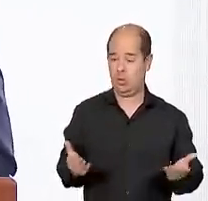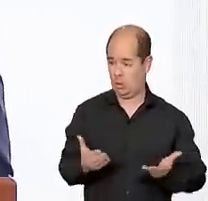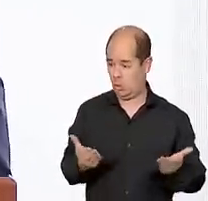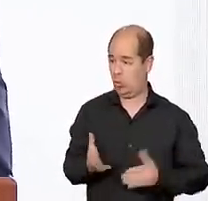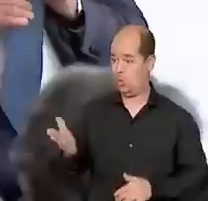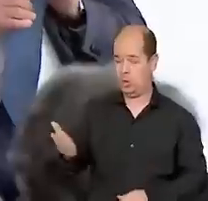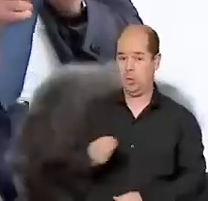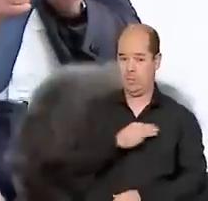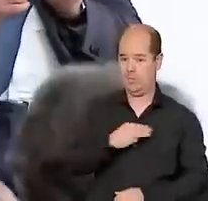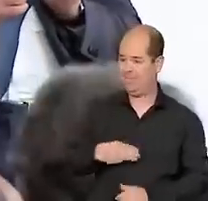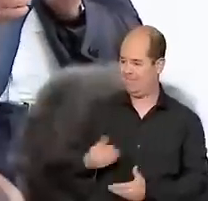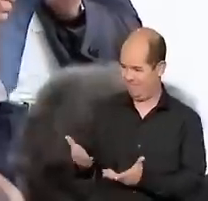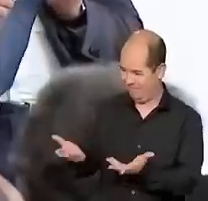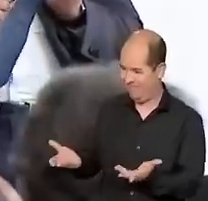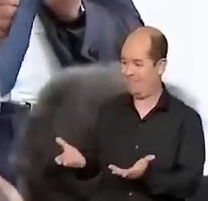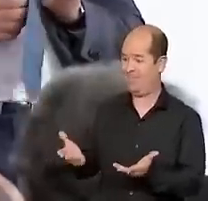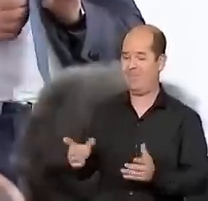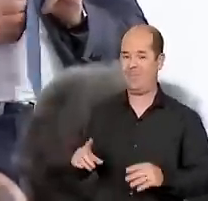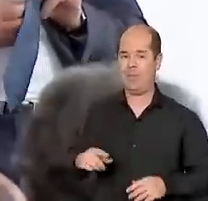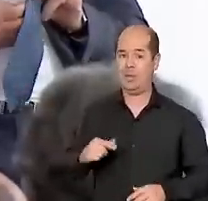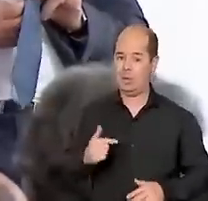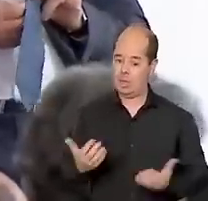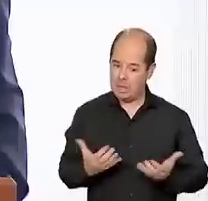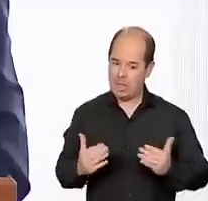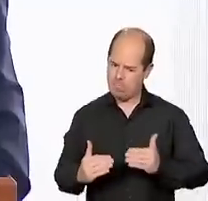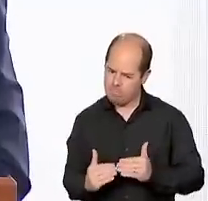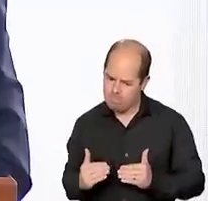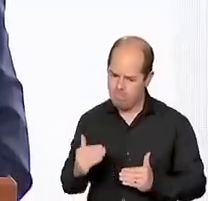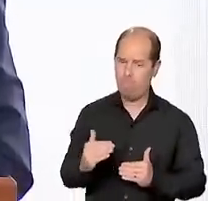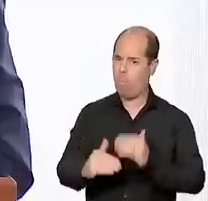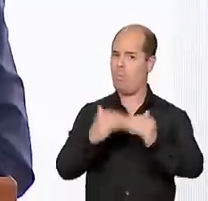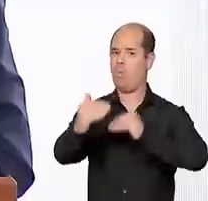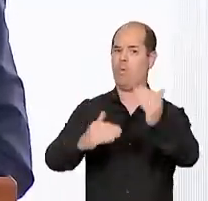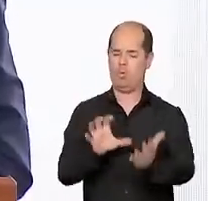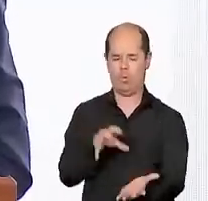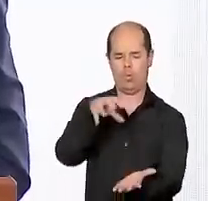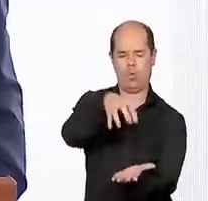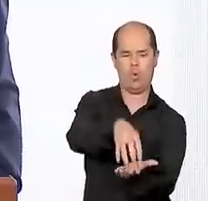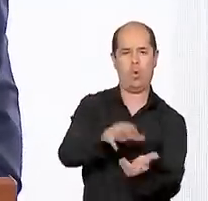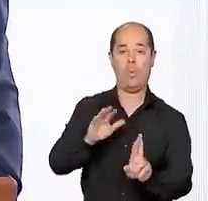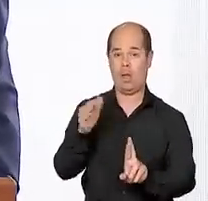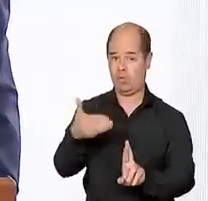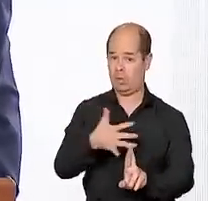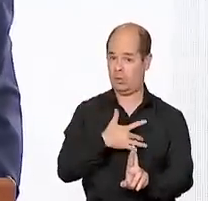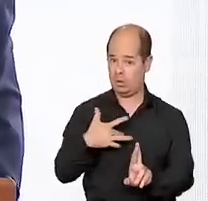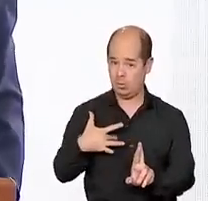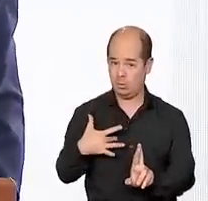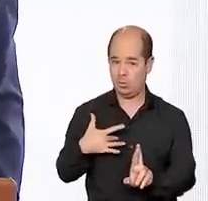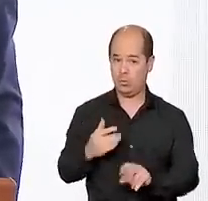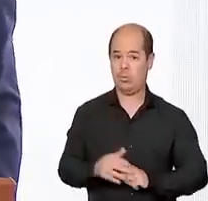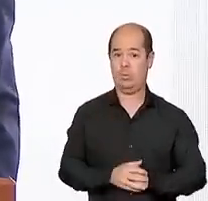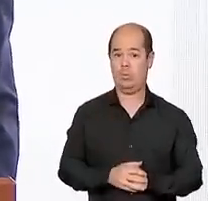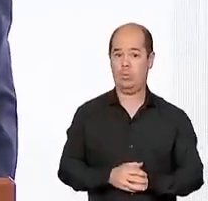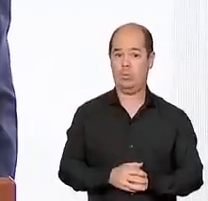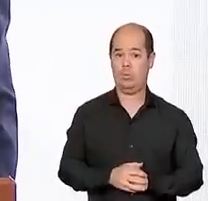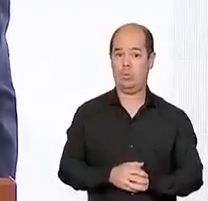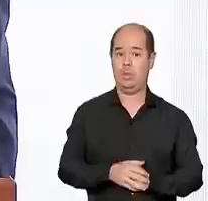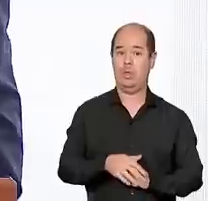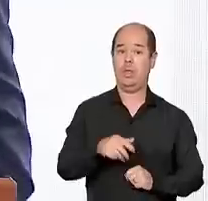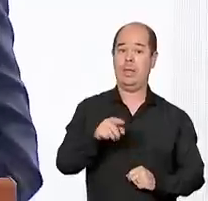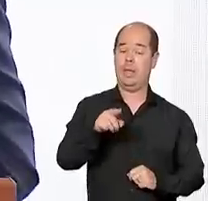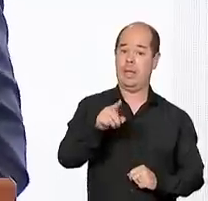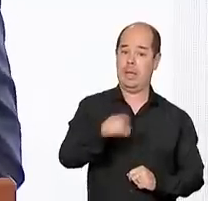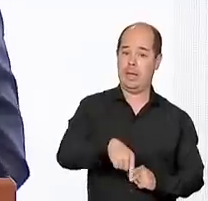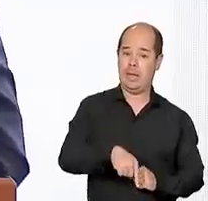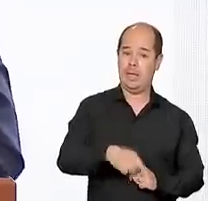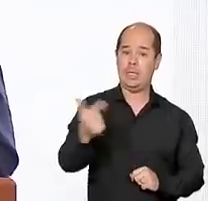no complexo industrial da saúde. É o segundo maior déficit da balança comercial.